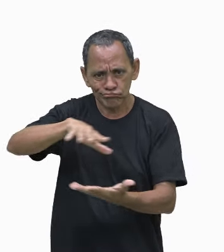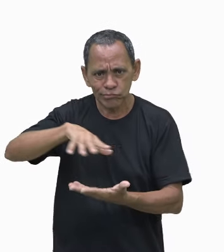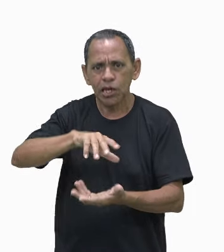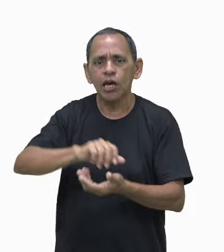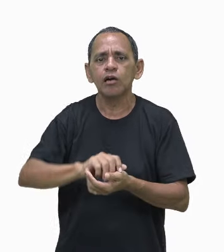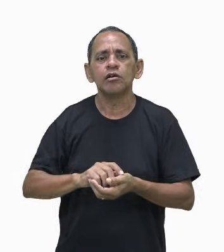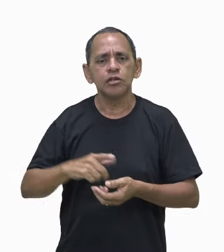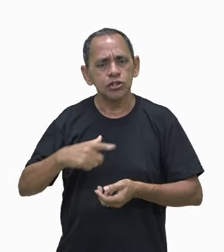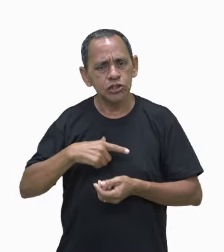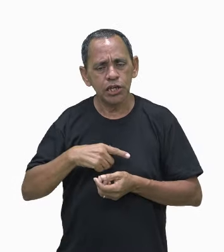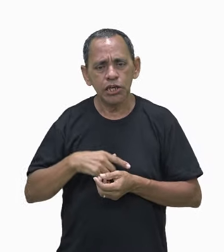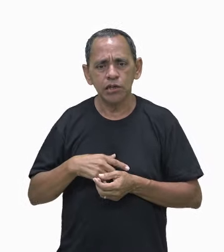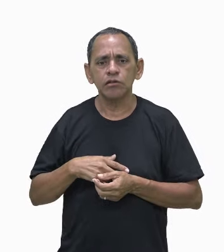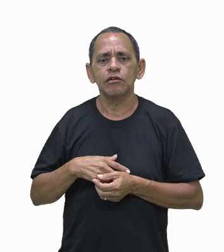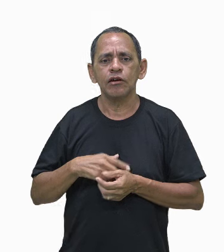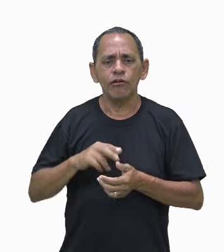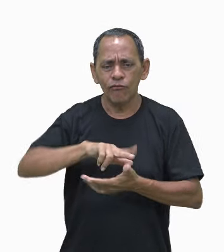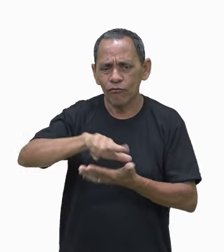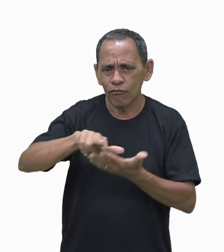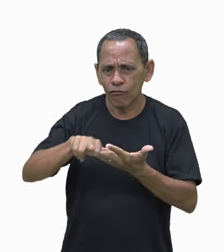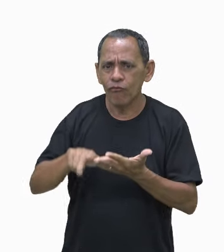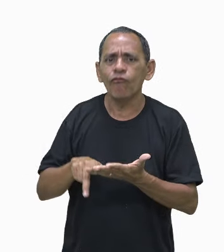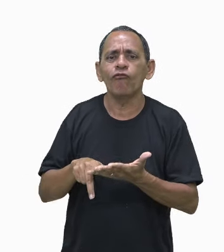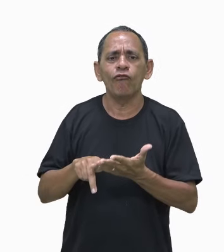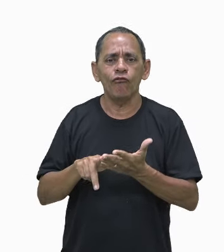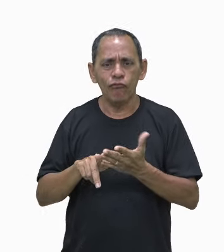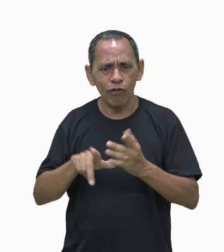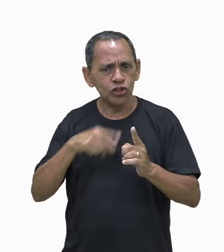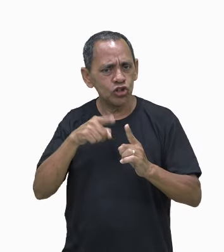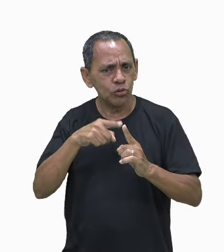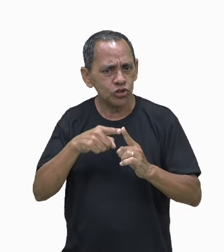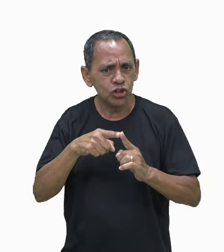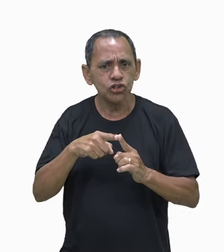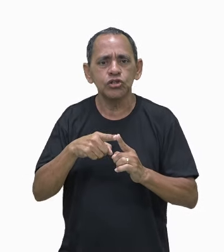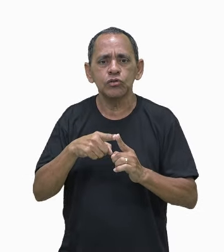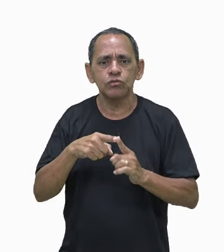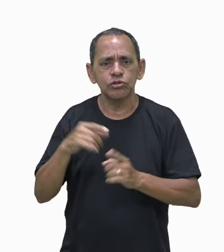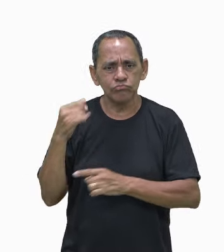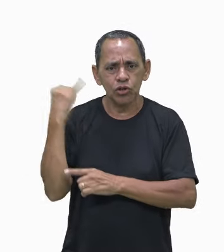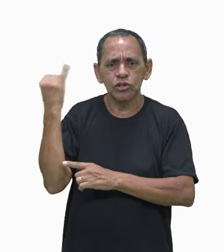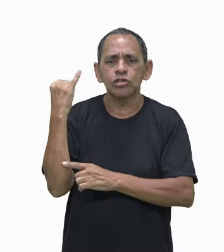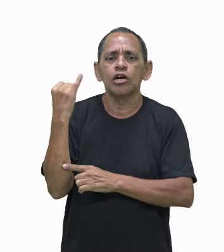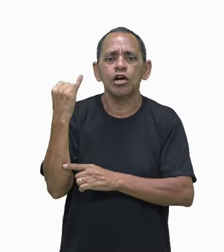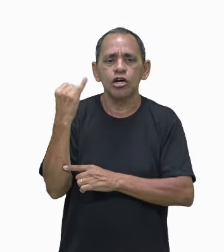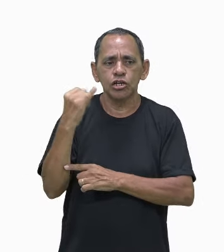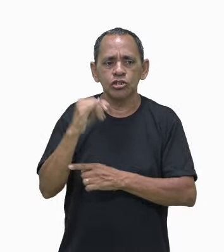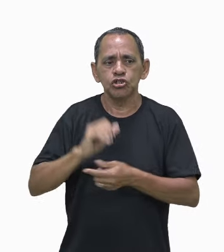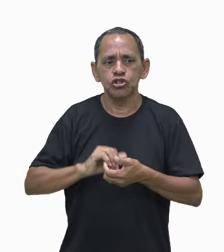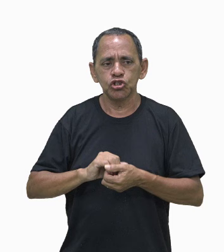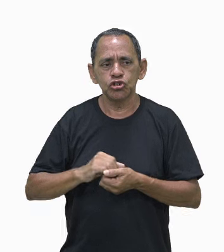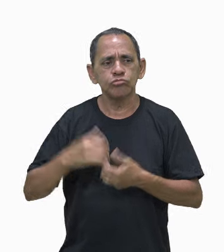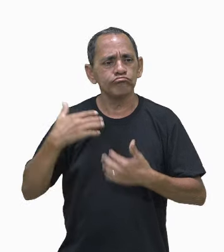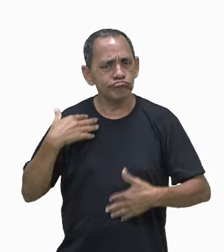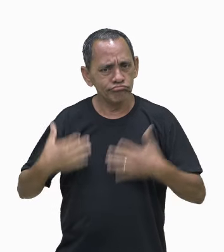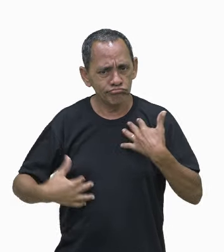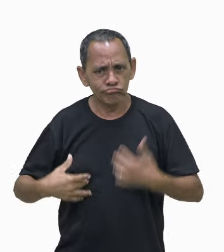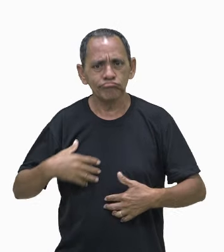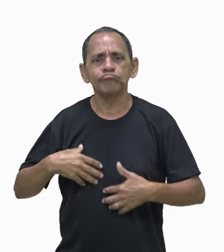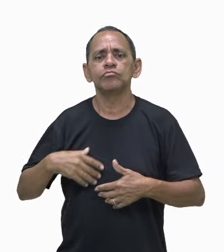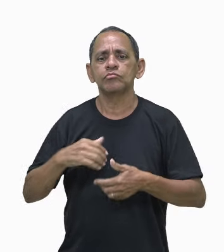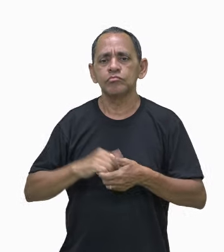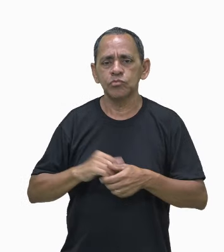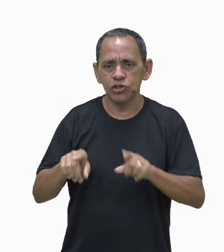de funções vitais no funcionamento dos organismos. Então, nós temos aí que essa